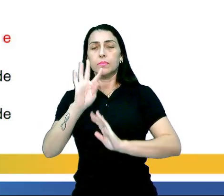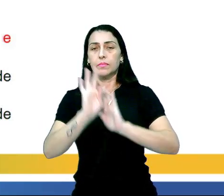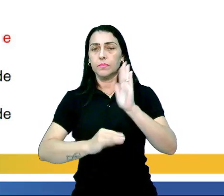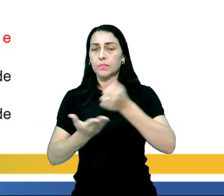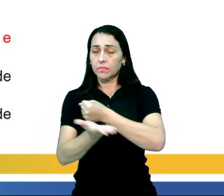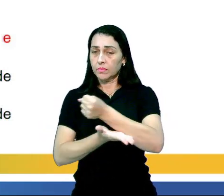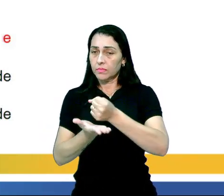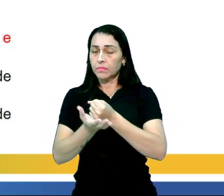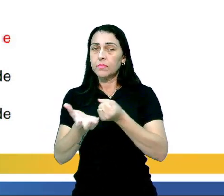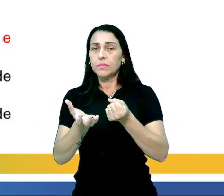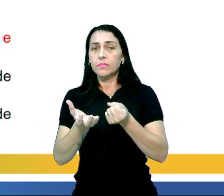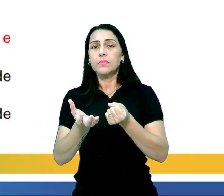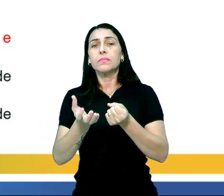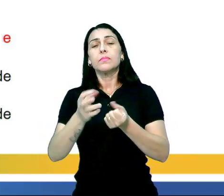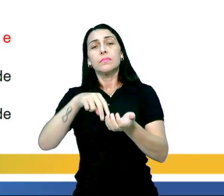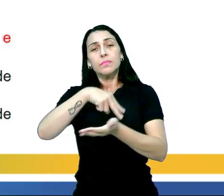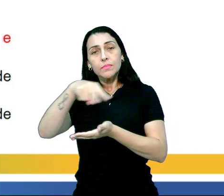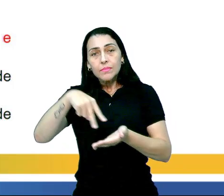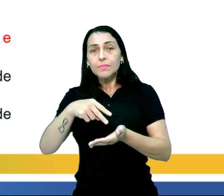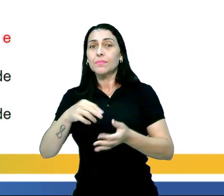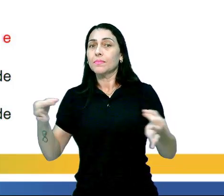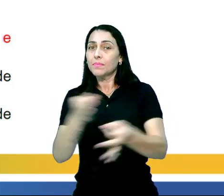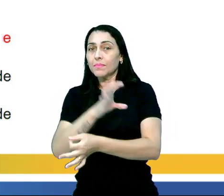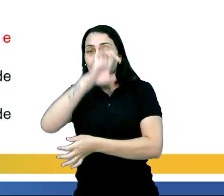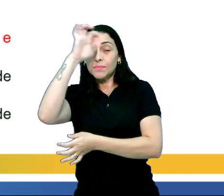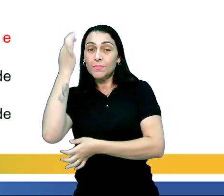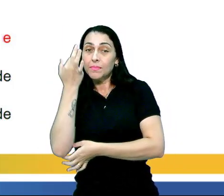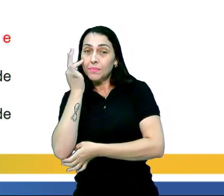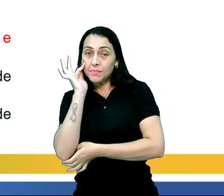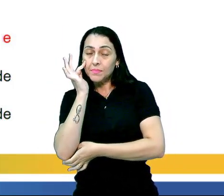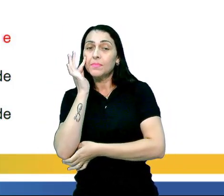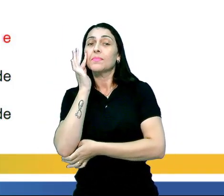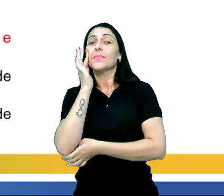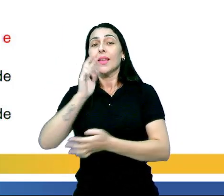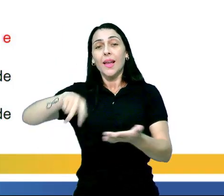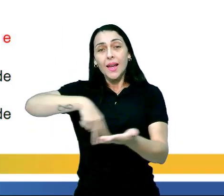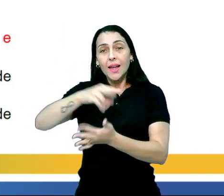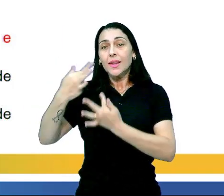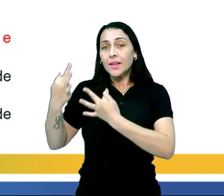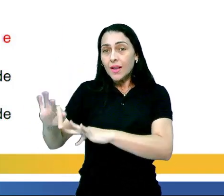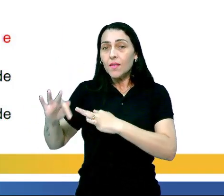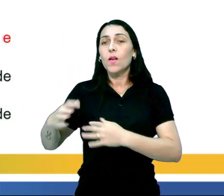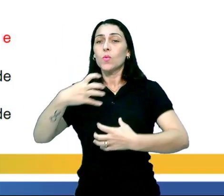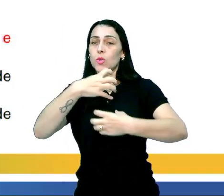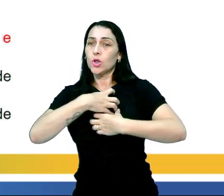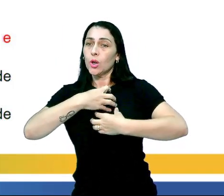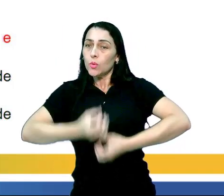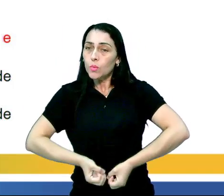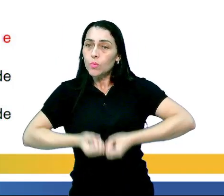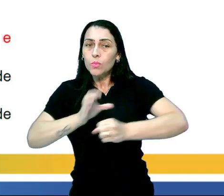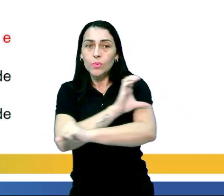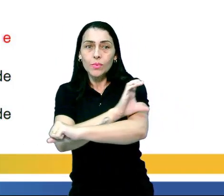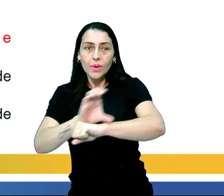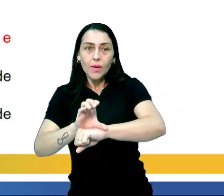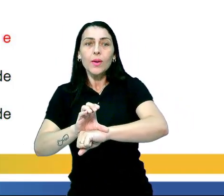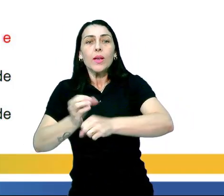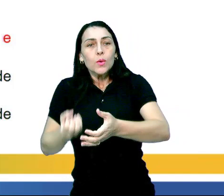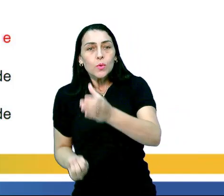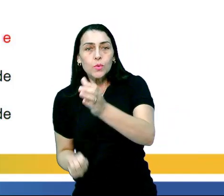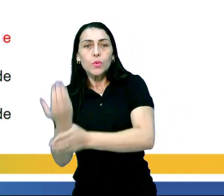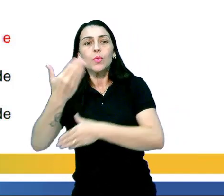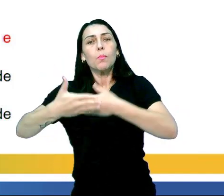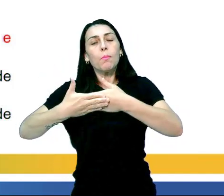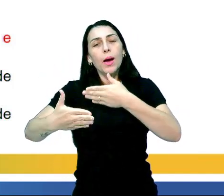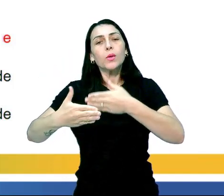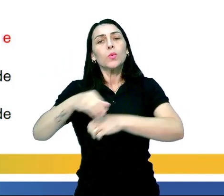se a gente quiser ler rapidinho. Preparada, fofa? É 3, 2, 1. A dança folclórica é uma forma de manifestação cultural que